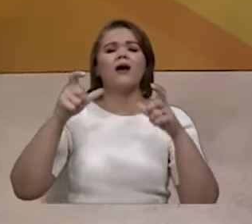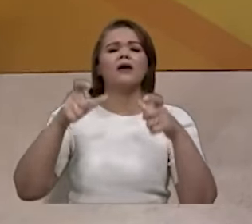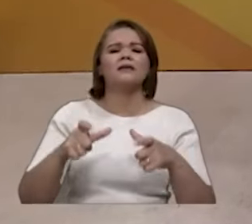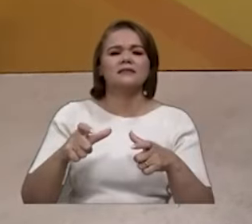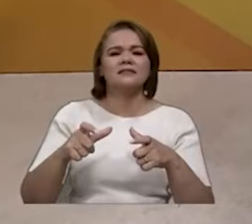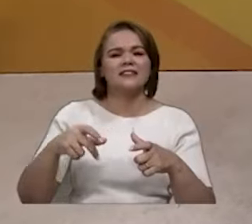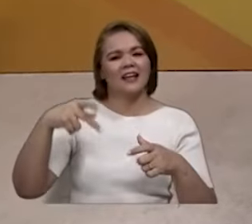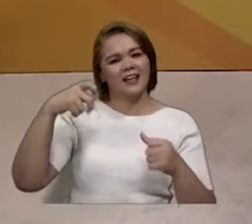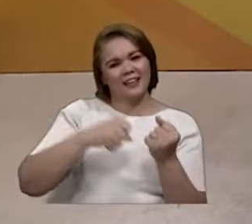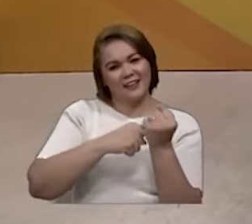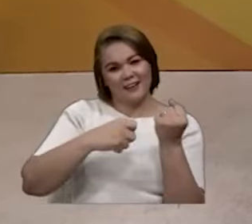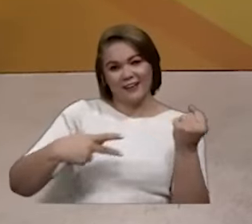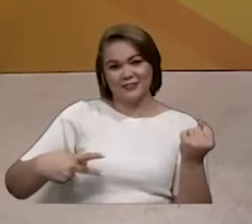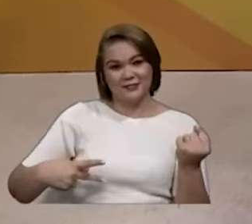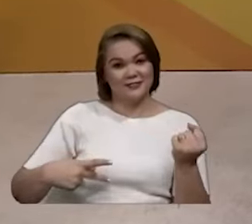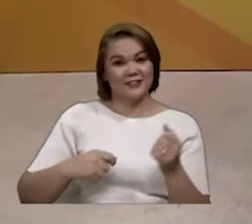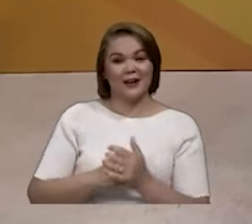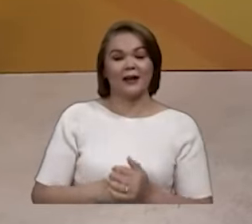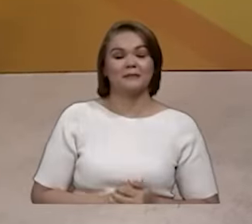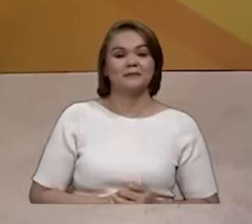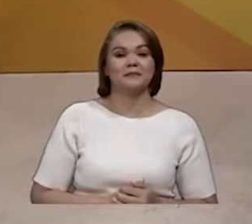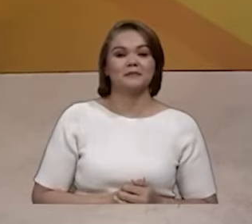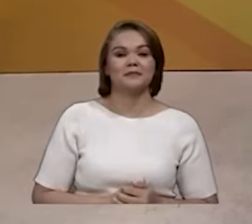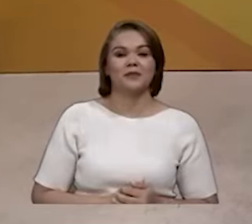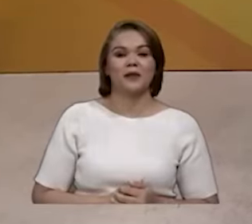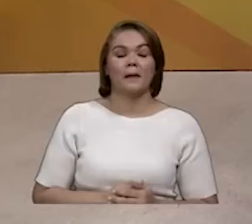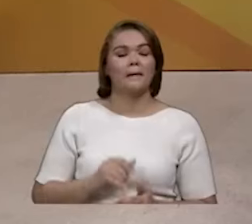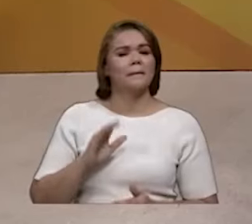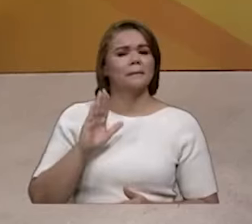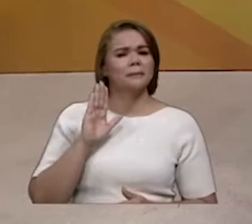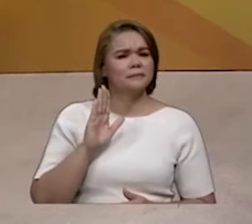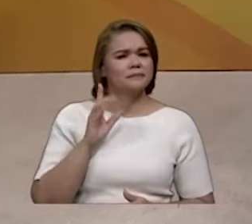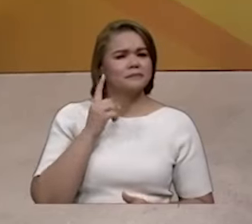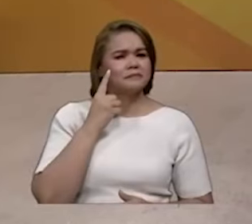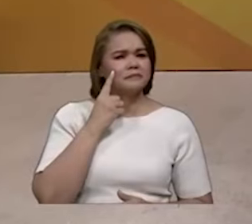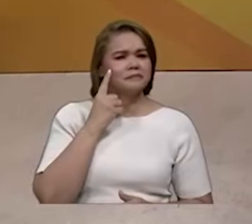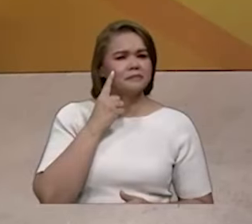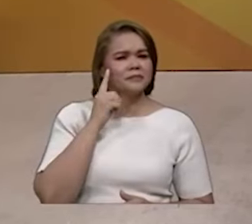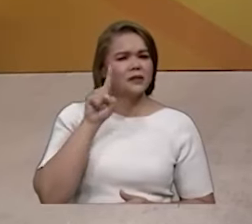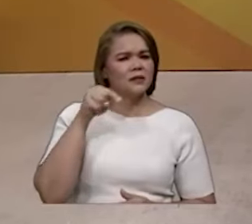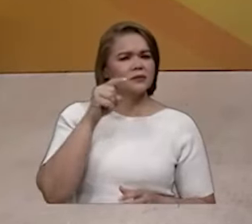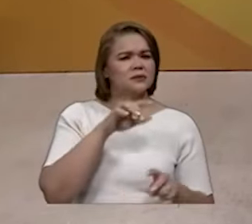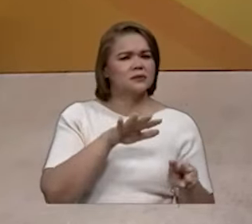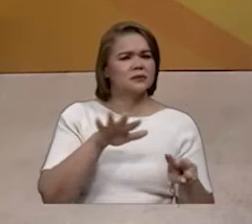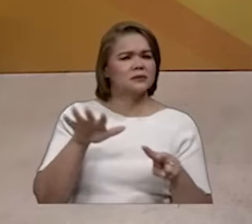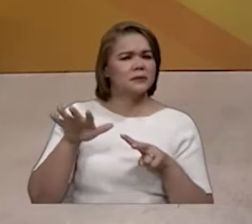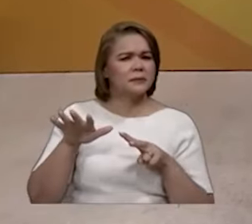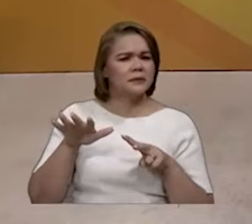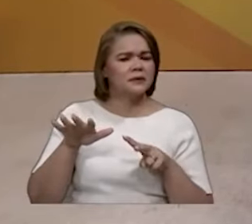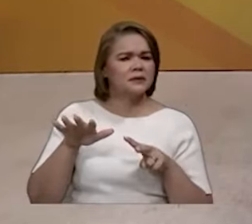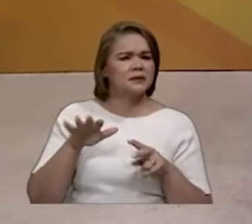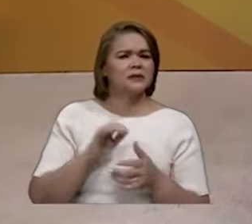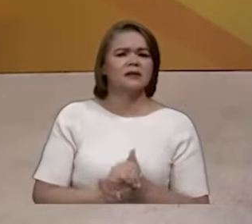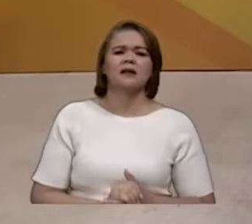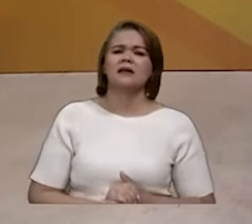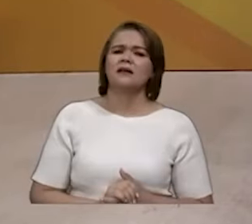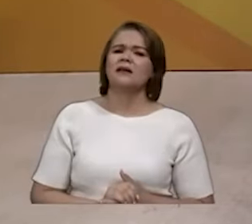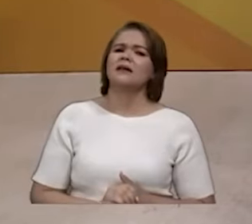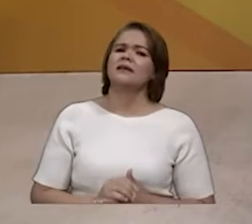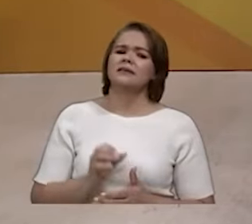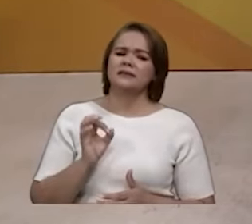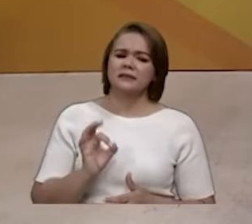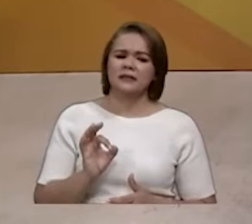Claro, gente, tem que ser aqui, mas, ó, e semana que vem, hein? Semana que... Verdade, já tava